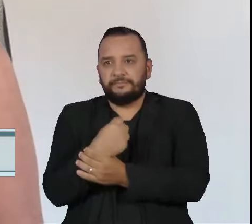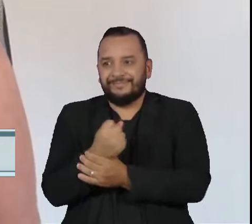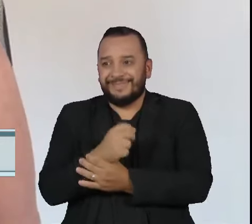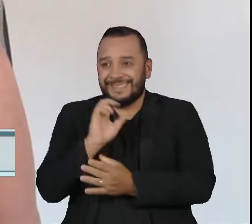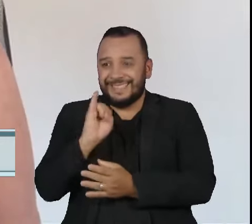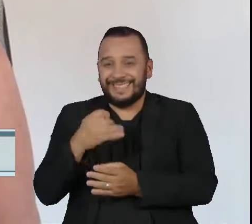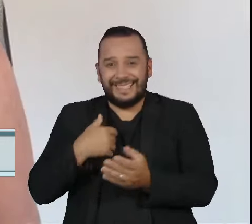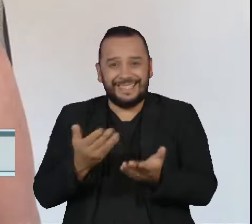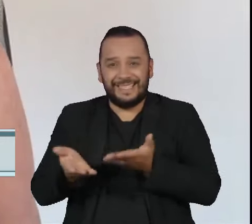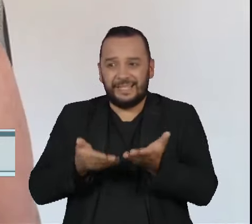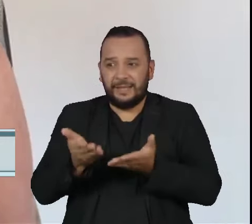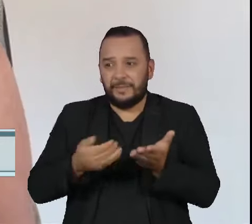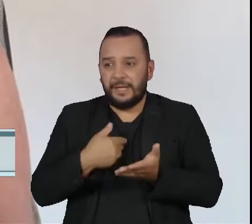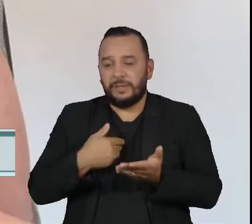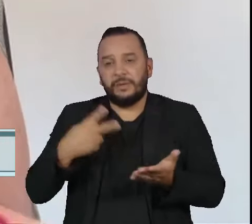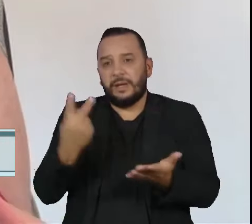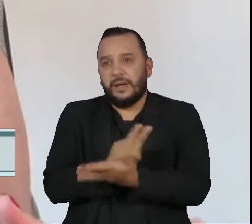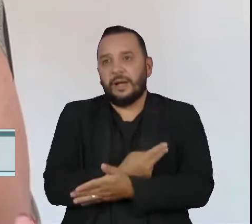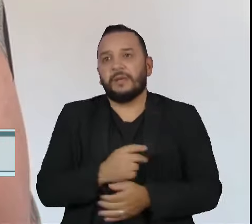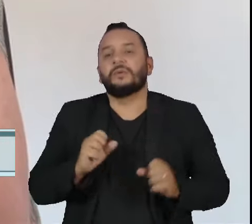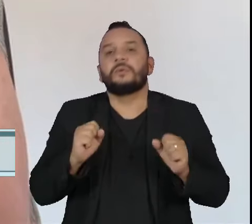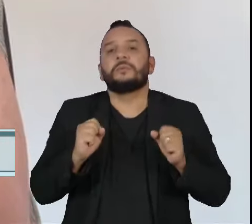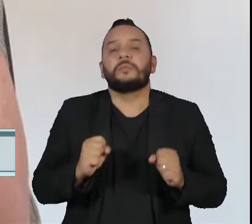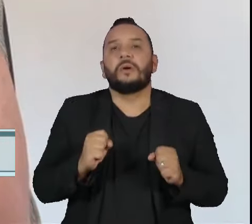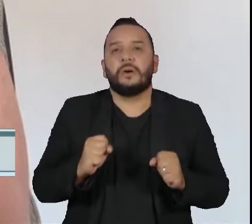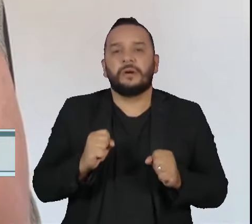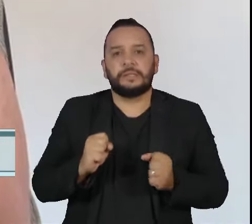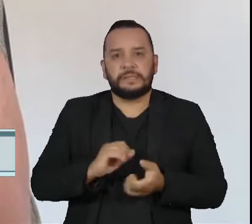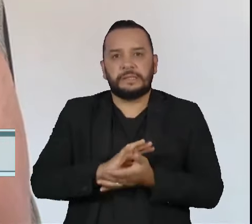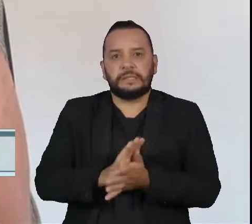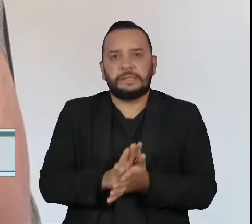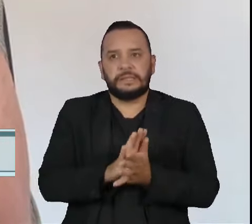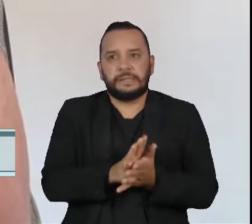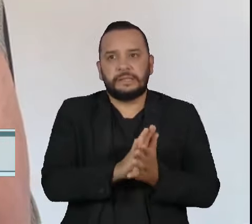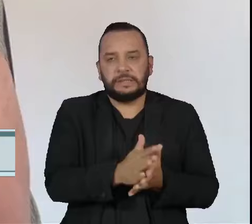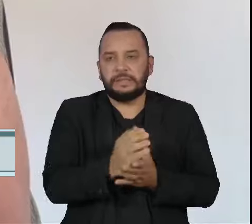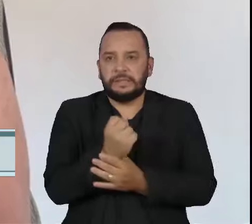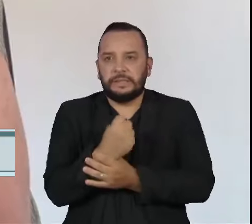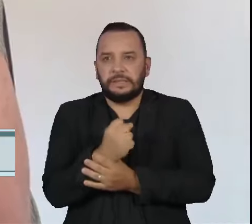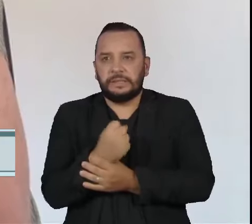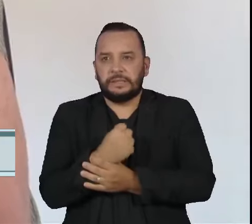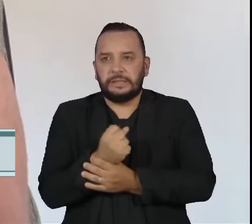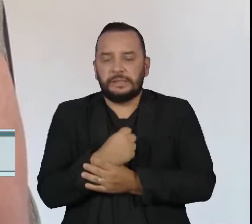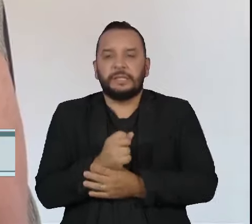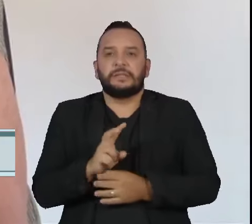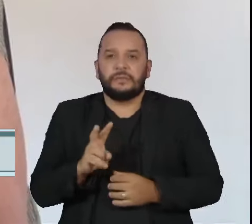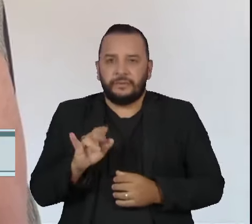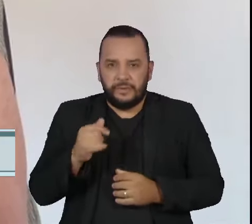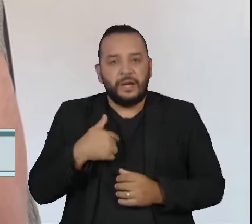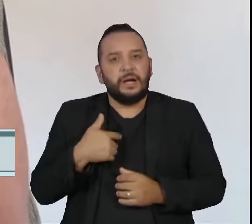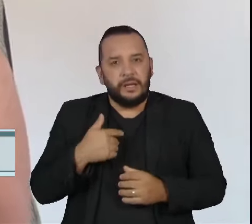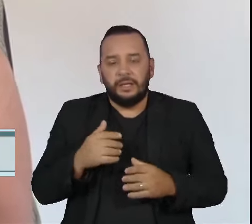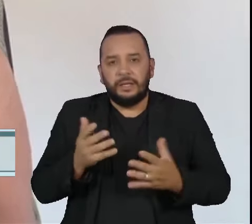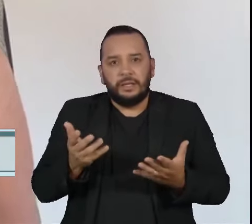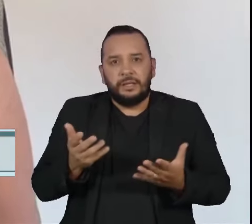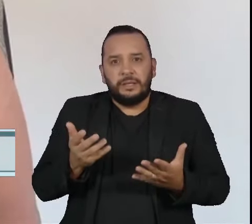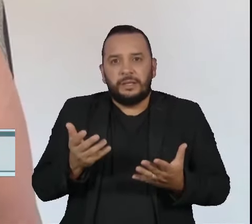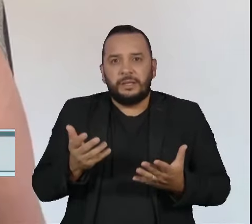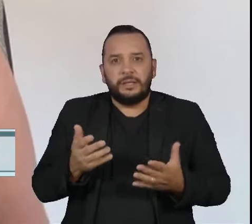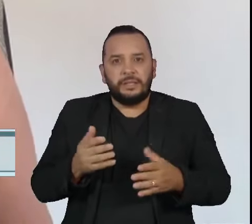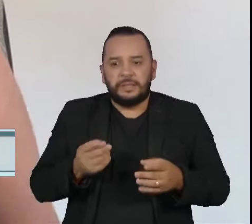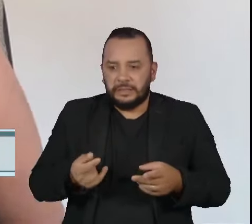corretamente, isso vai causar uma degeneração articular, né, que é progressiva, irreversível